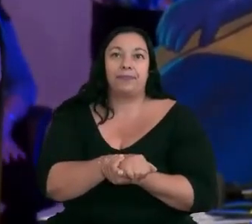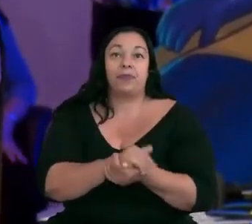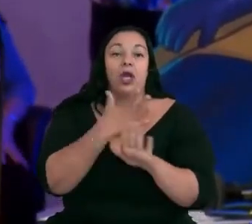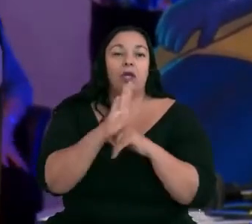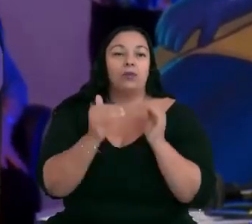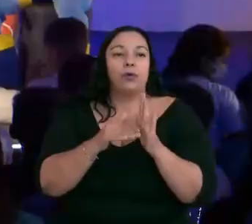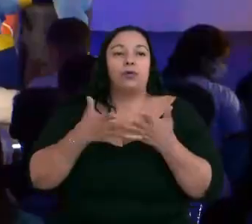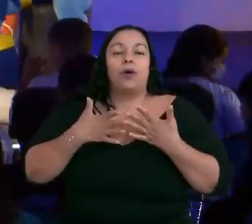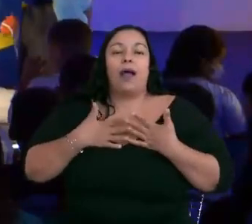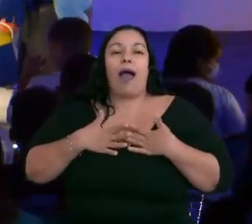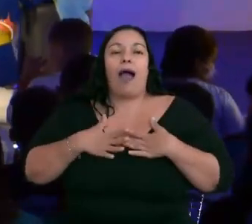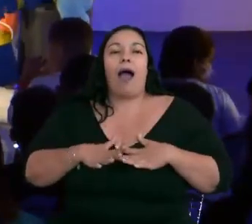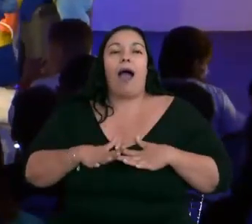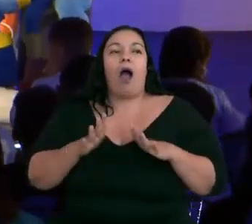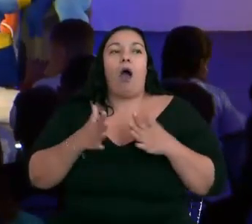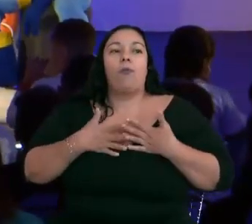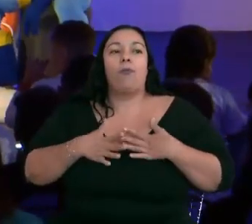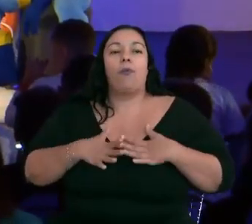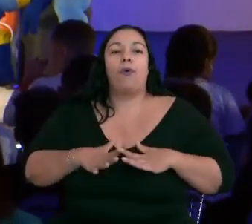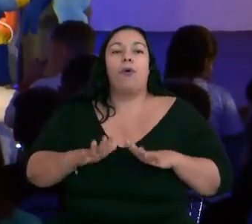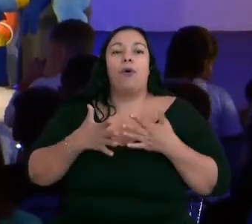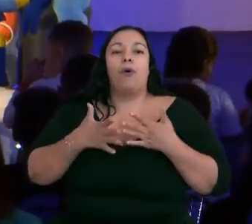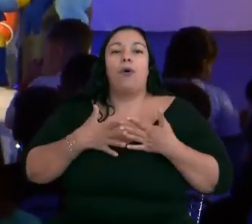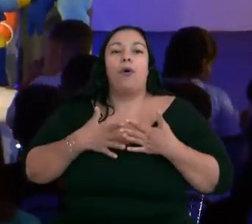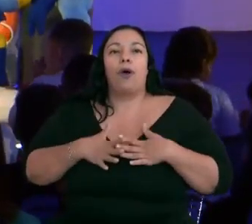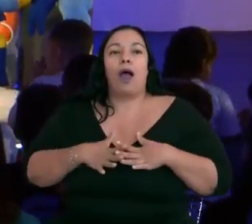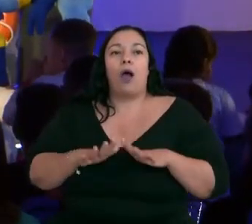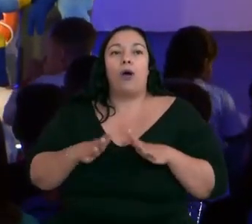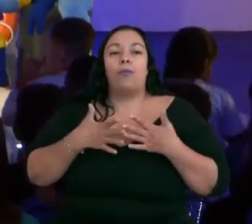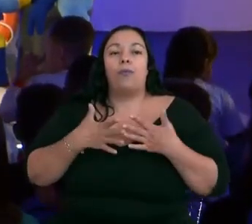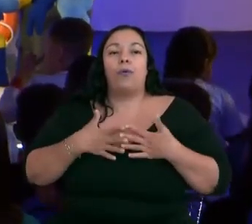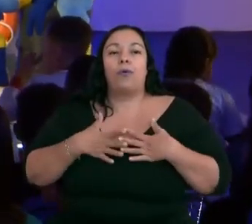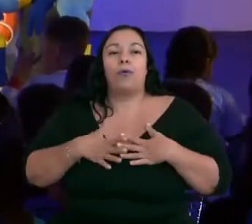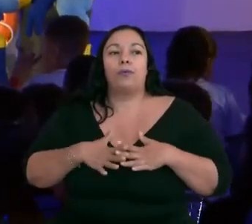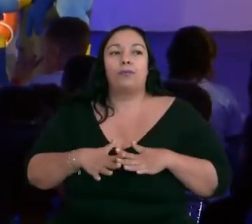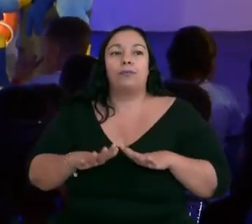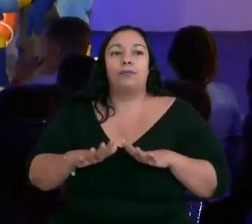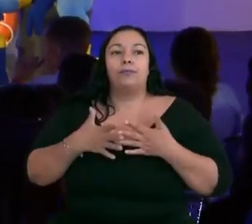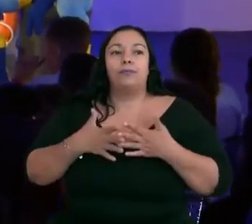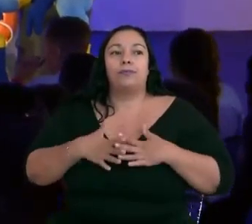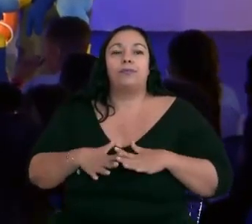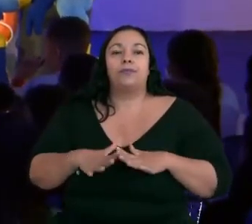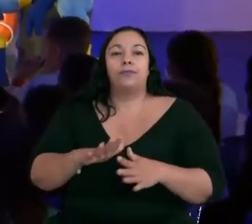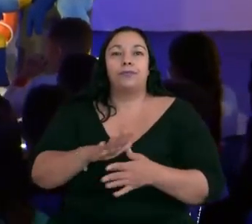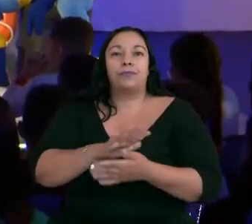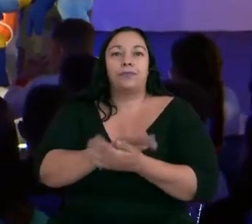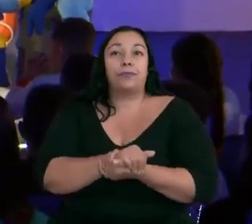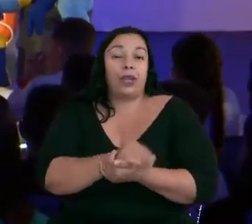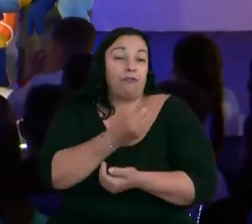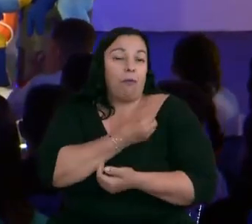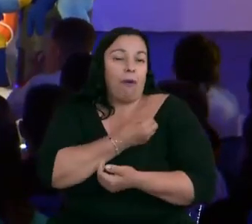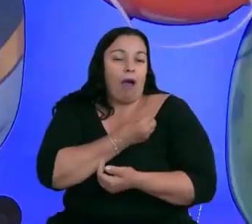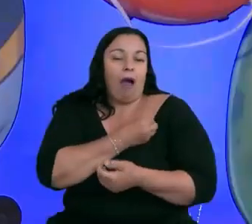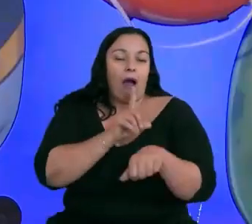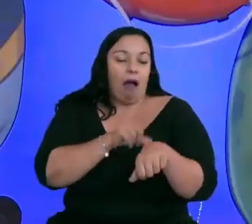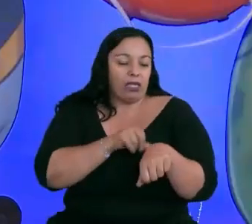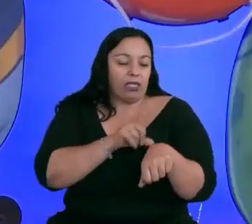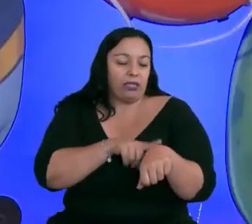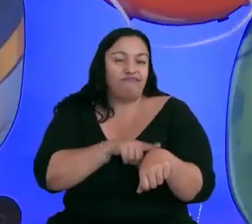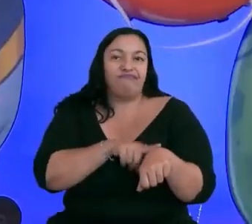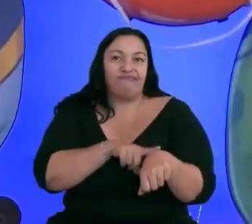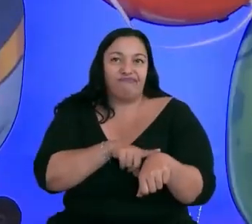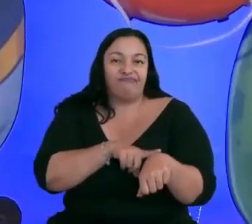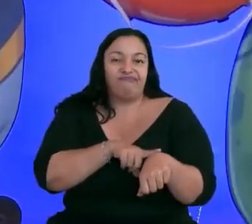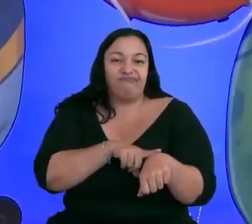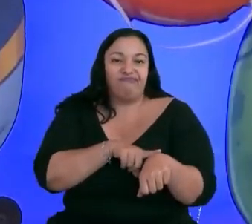tranquilos. Mas, como tudo que acontece na vida, teve uma hora que o negócio começou a ficar ruim,